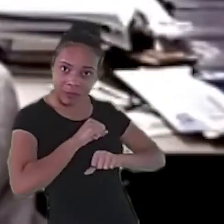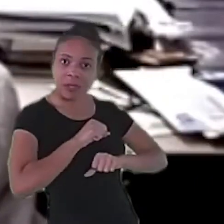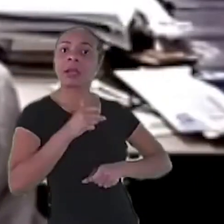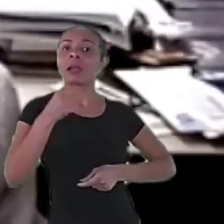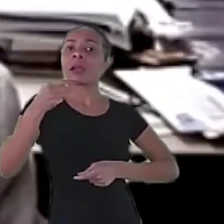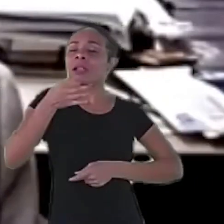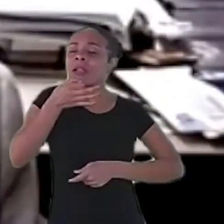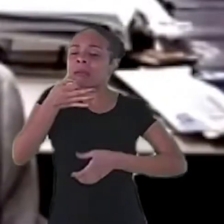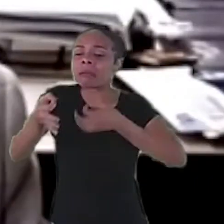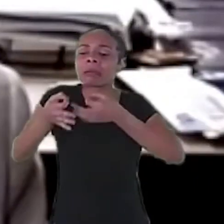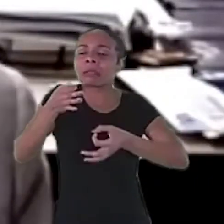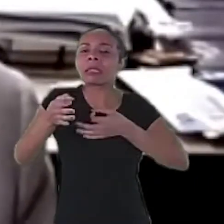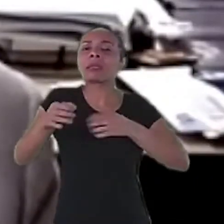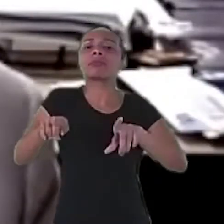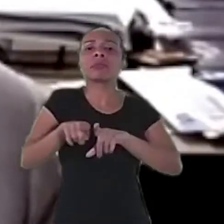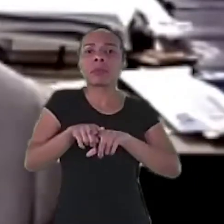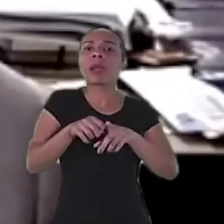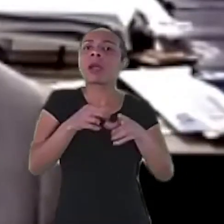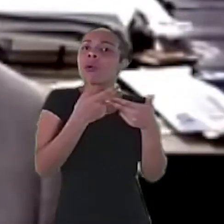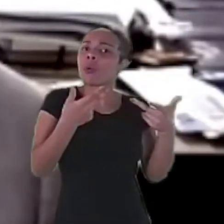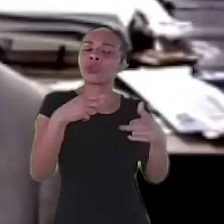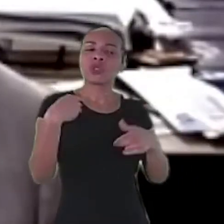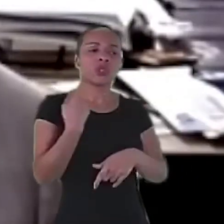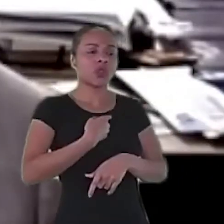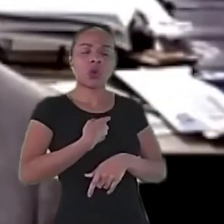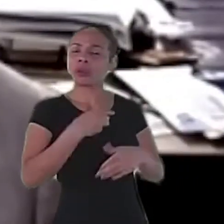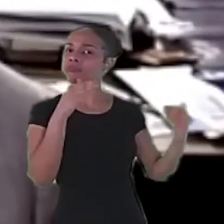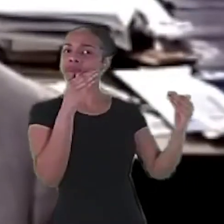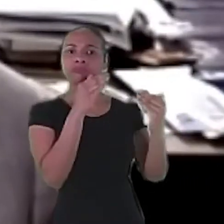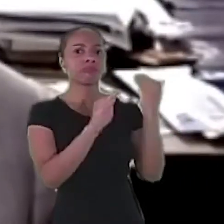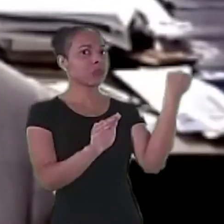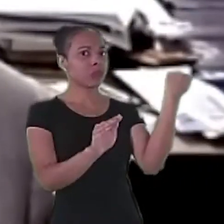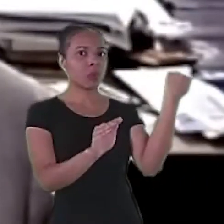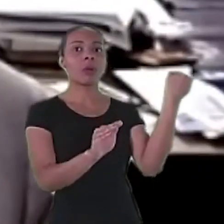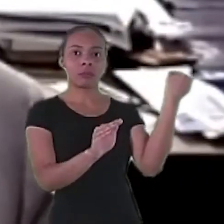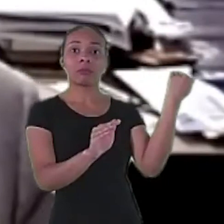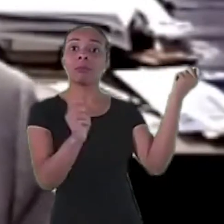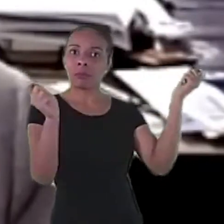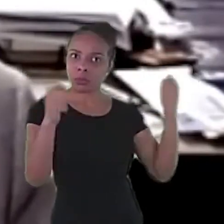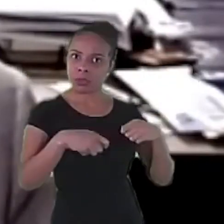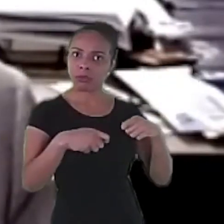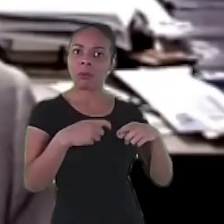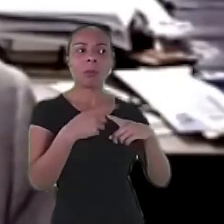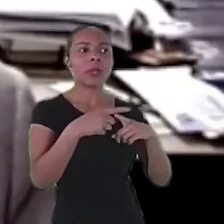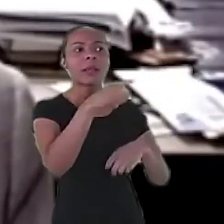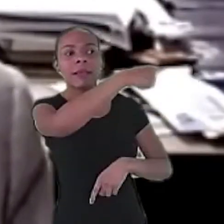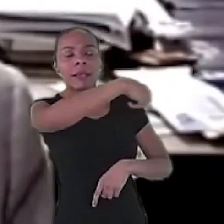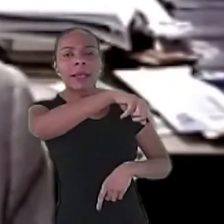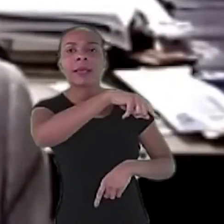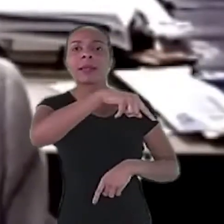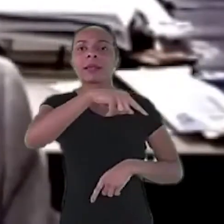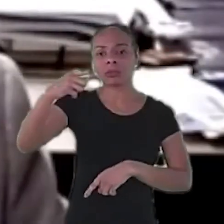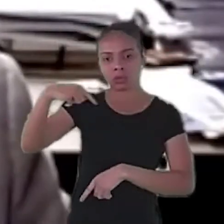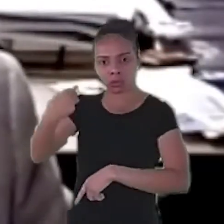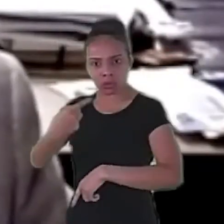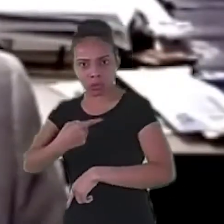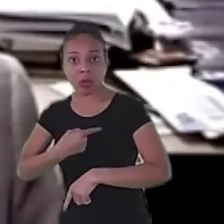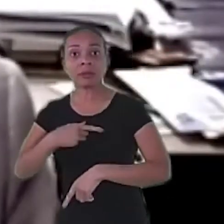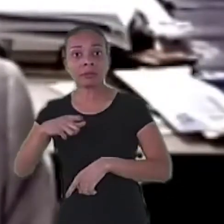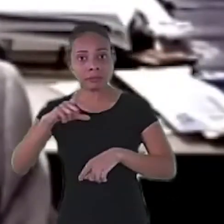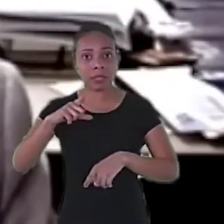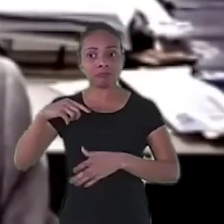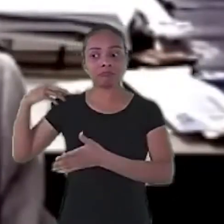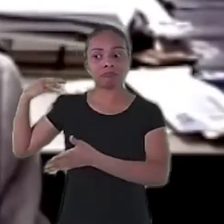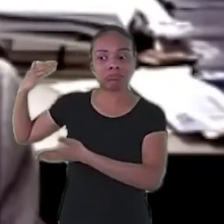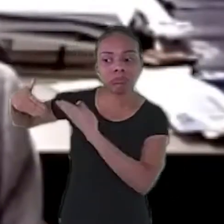nós discordamos deles. Porque cada povo tem a sua cultura, tem a sua herança histórica, as suas condicionantes. Nenhum país